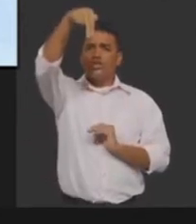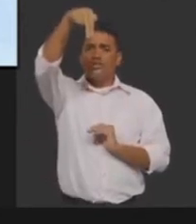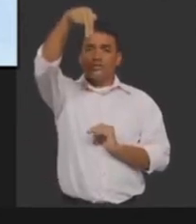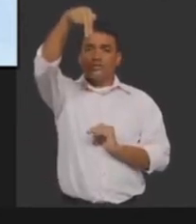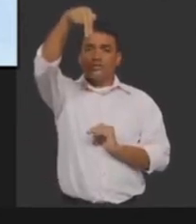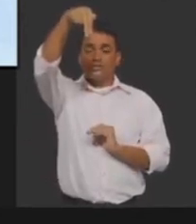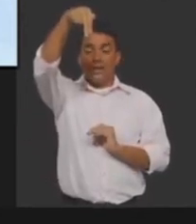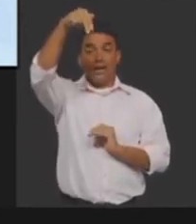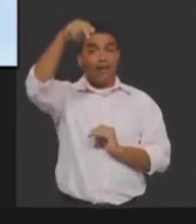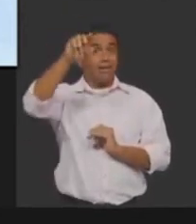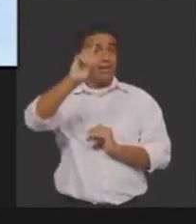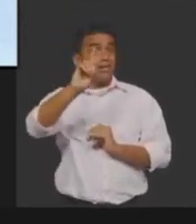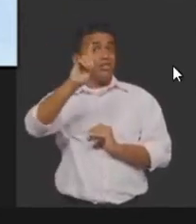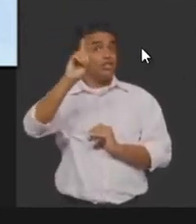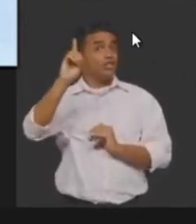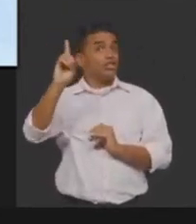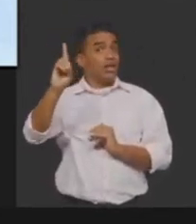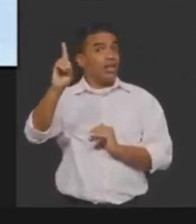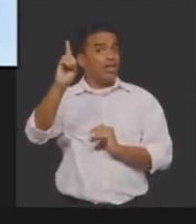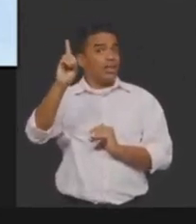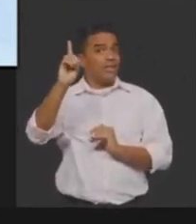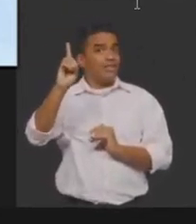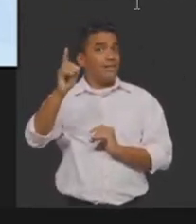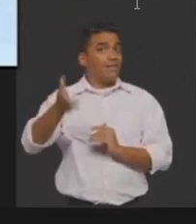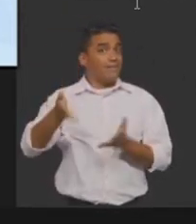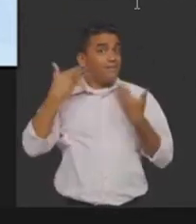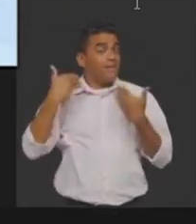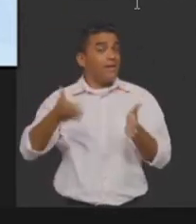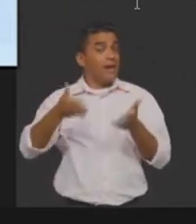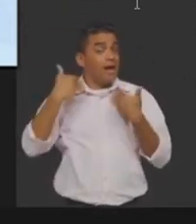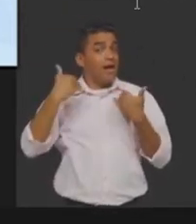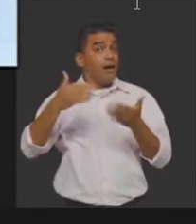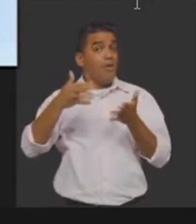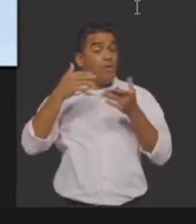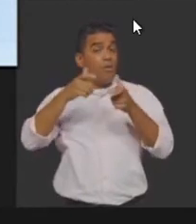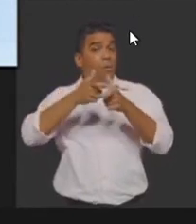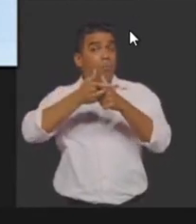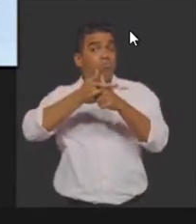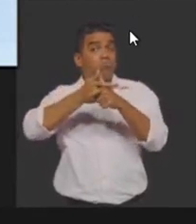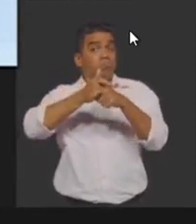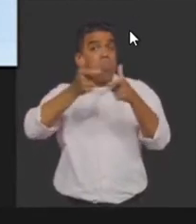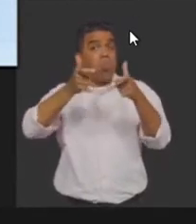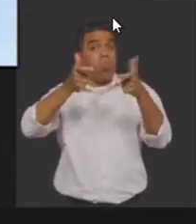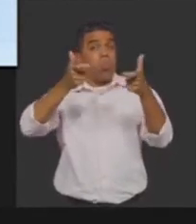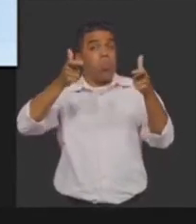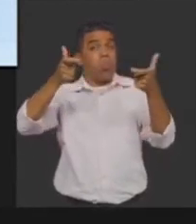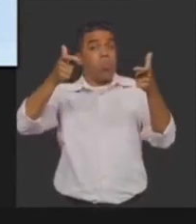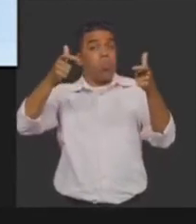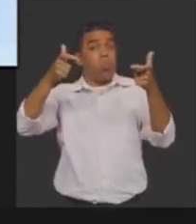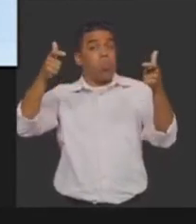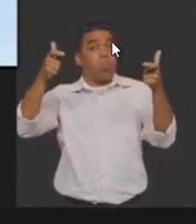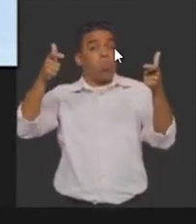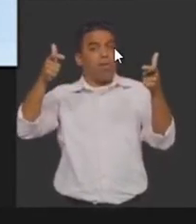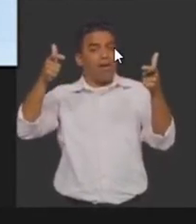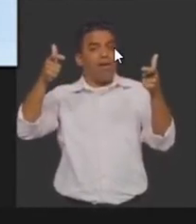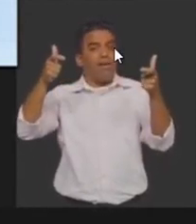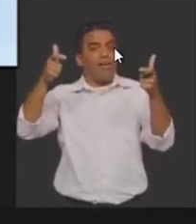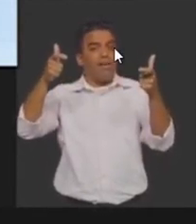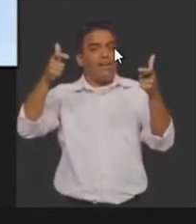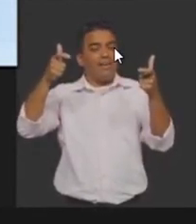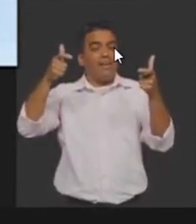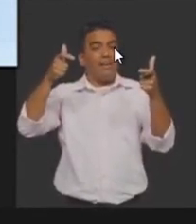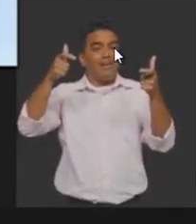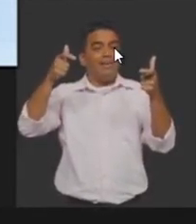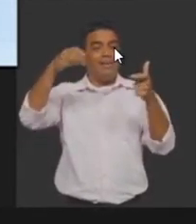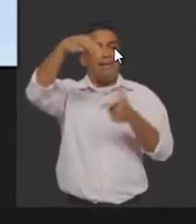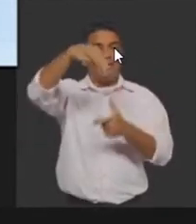direita aqui, no outro mapa, o tanto que essa massa se expande no verão, observando então esse MSI,